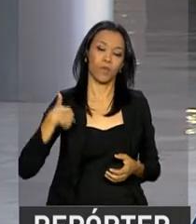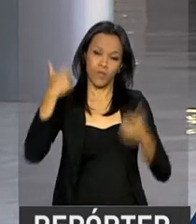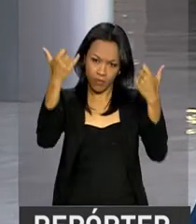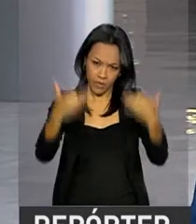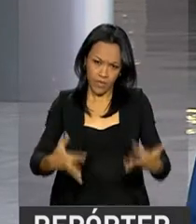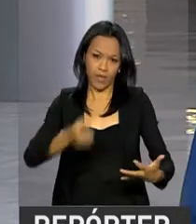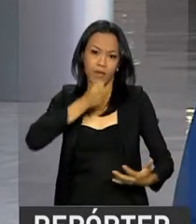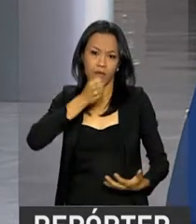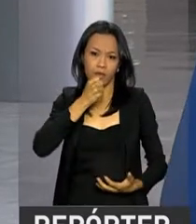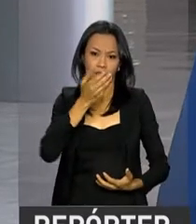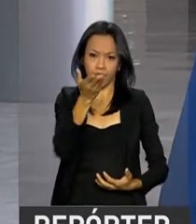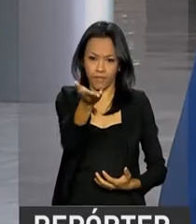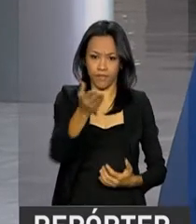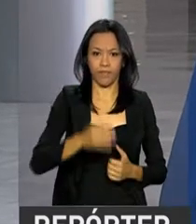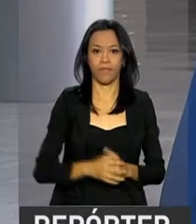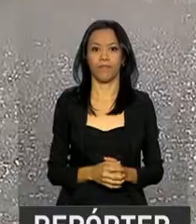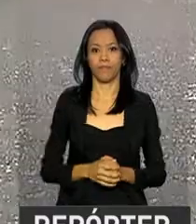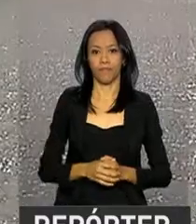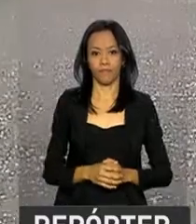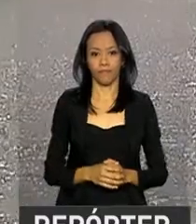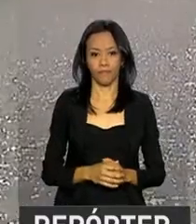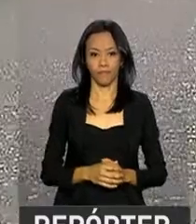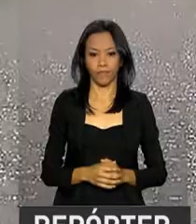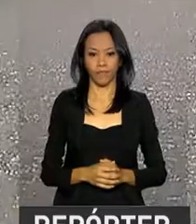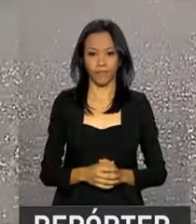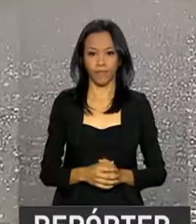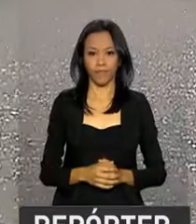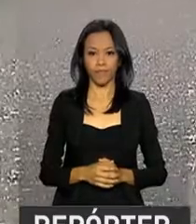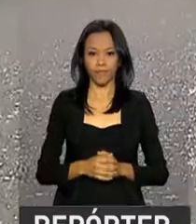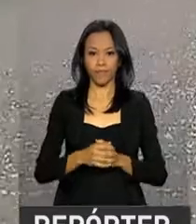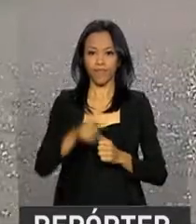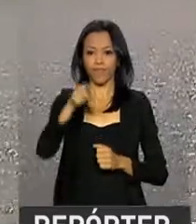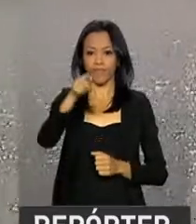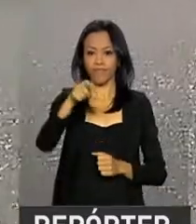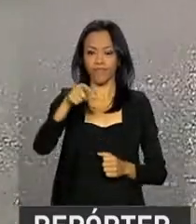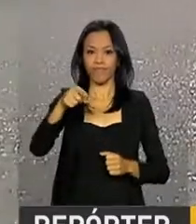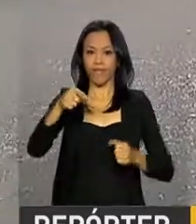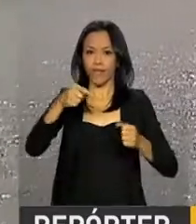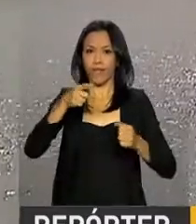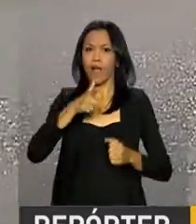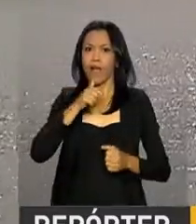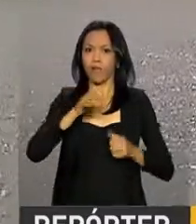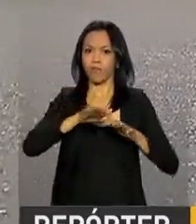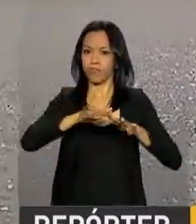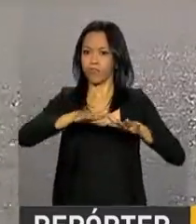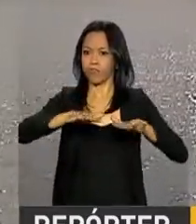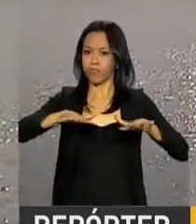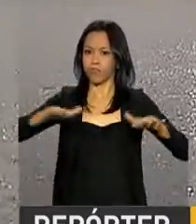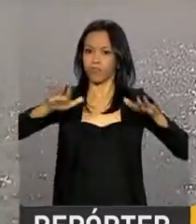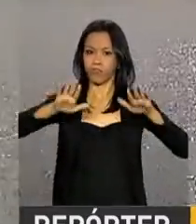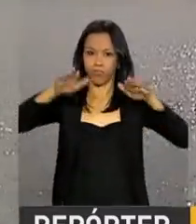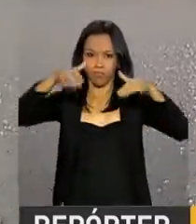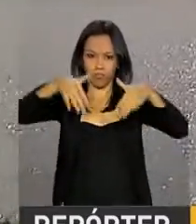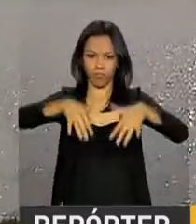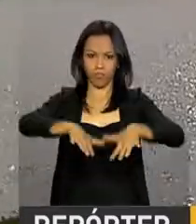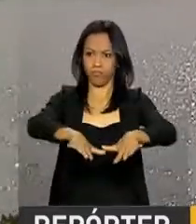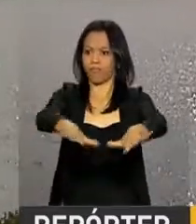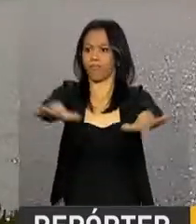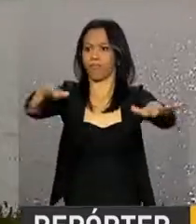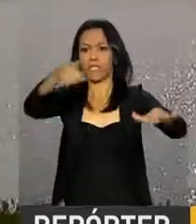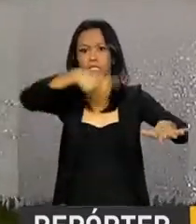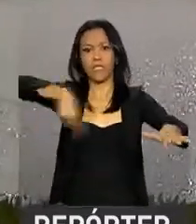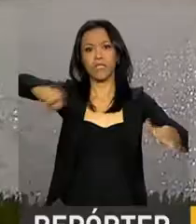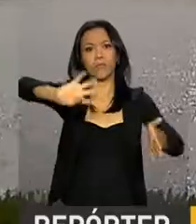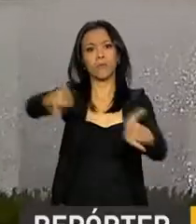mais para a gente vamos ver maior planície inundável do planeta patrimônio natural do